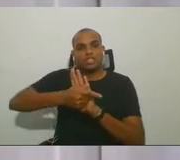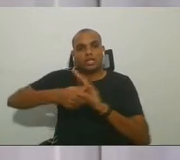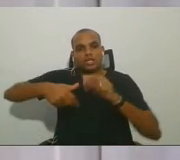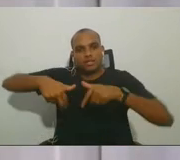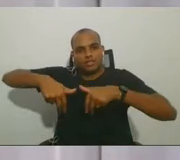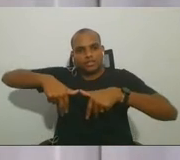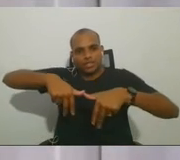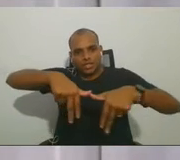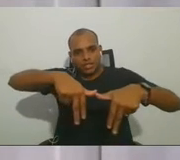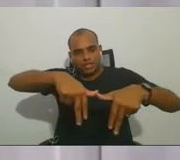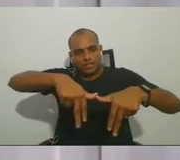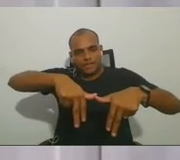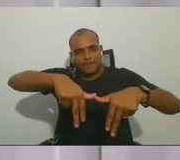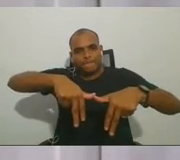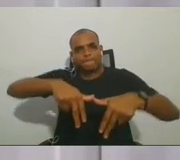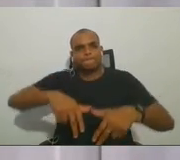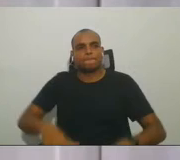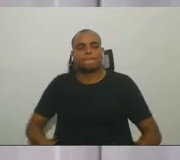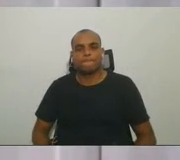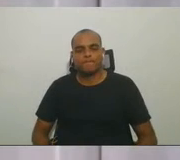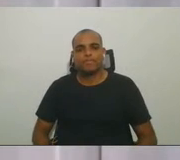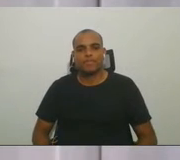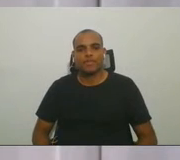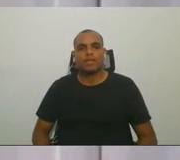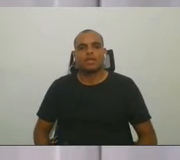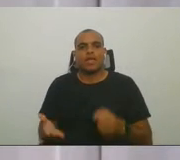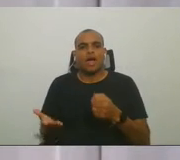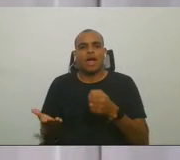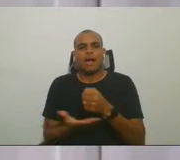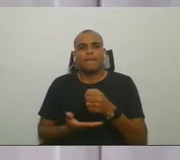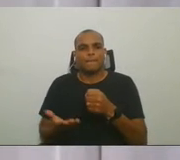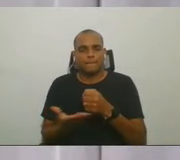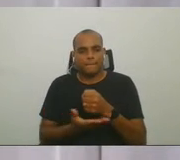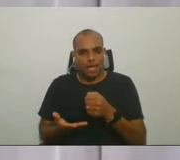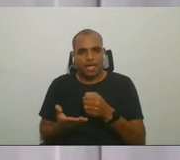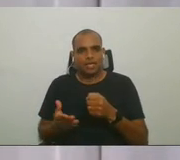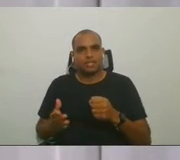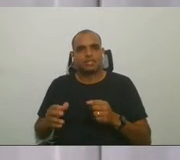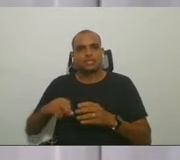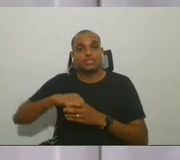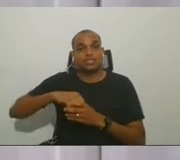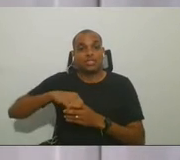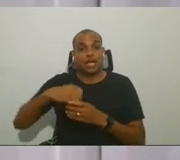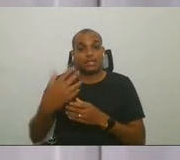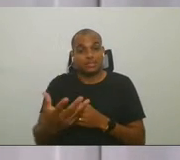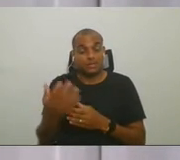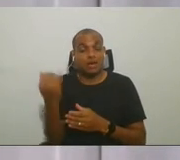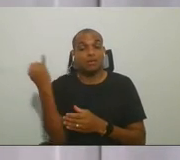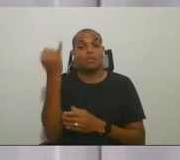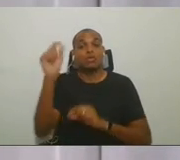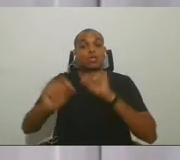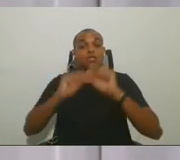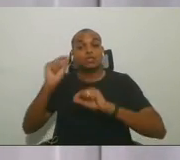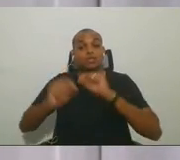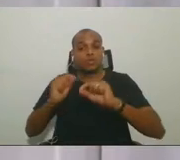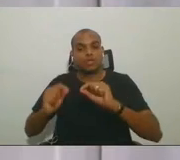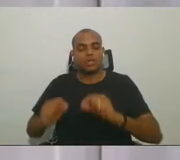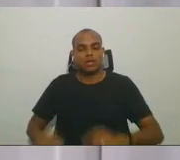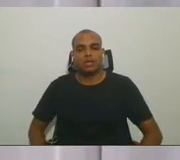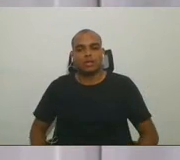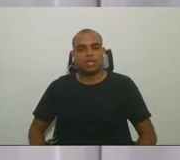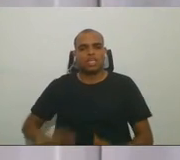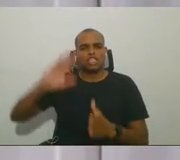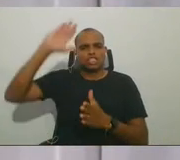E logo nessa premissa de base de ação é fundamental remover os dispositivos